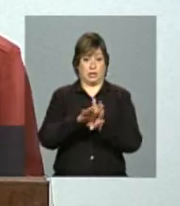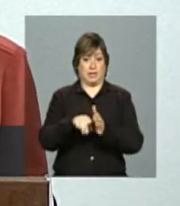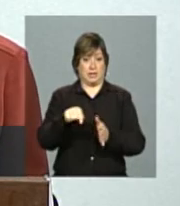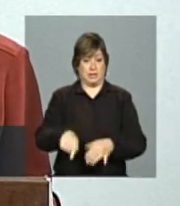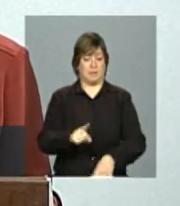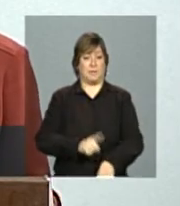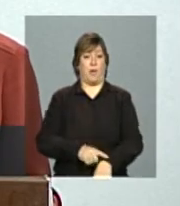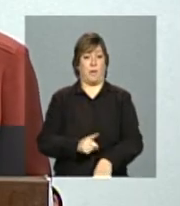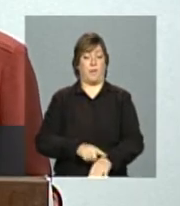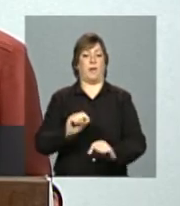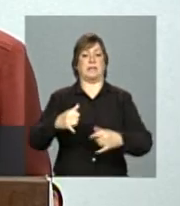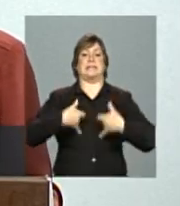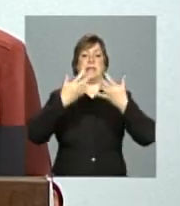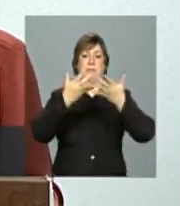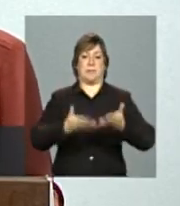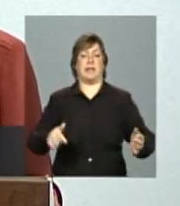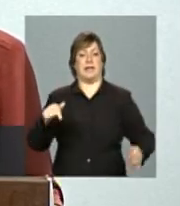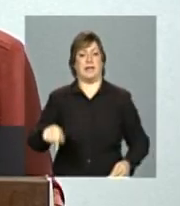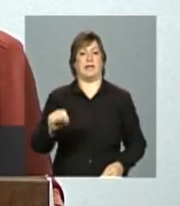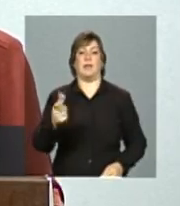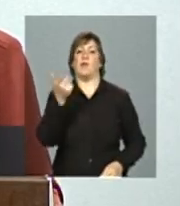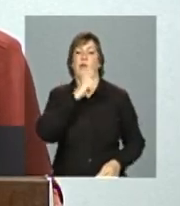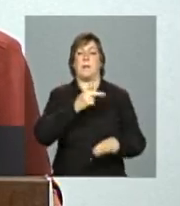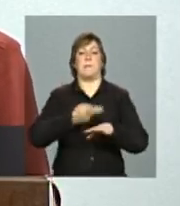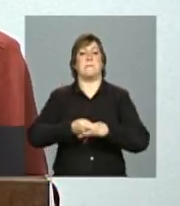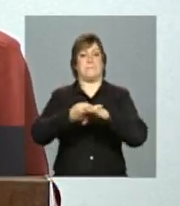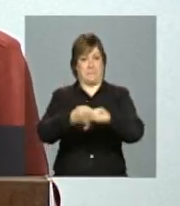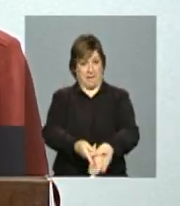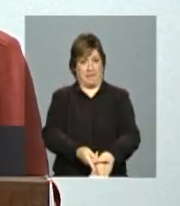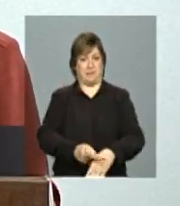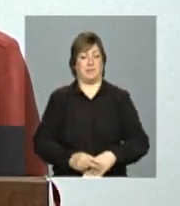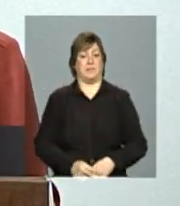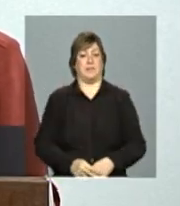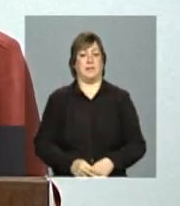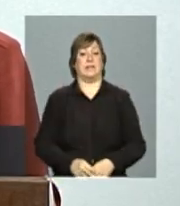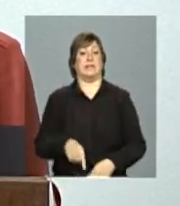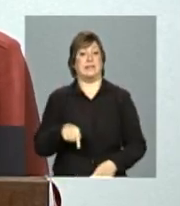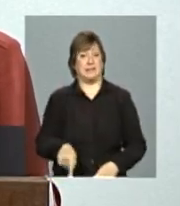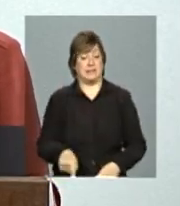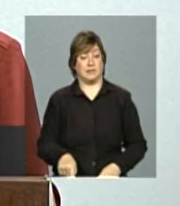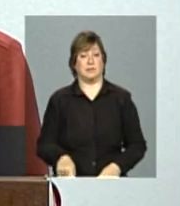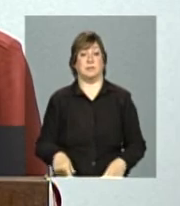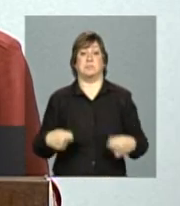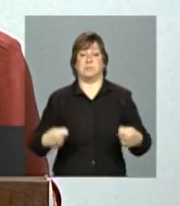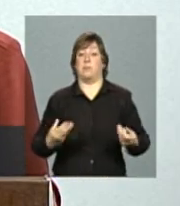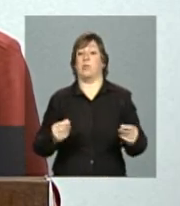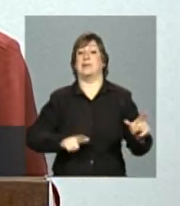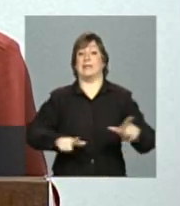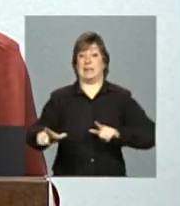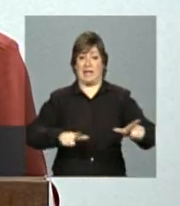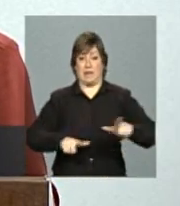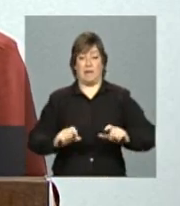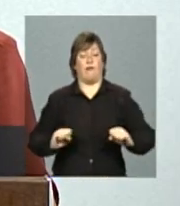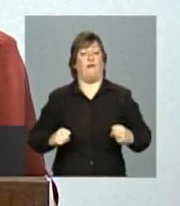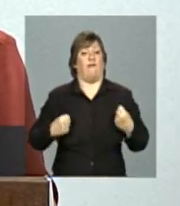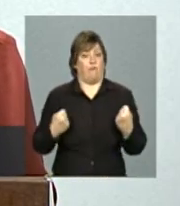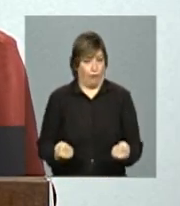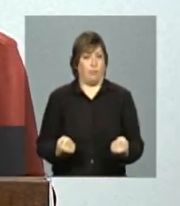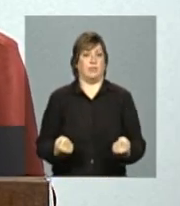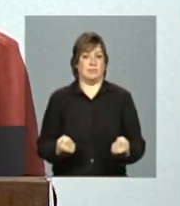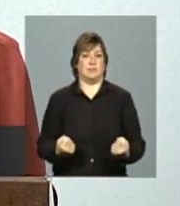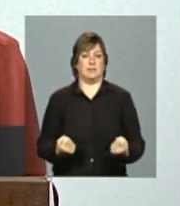de celebração desta edição do prêmio exigiu muito trabalho e dedicação